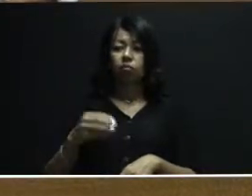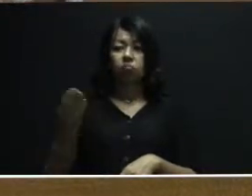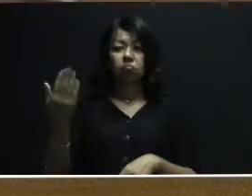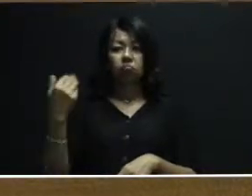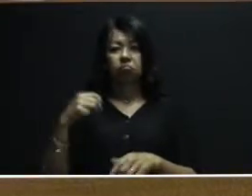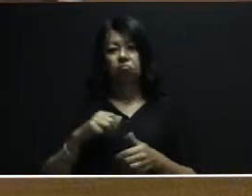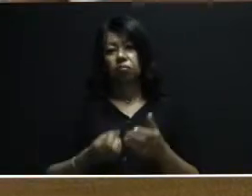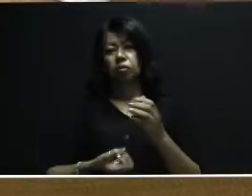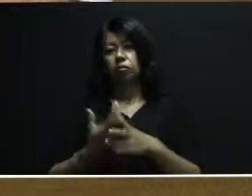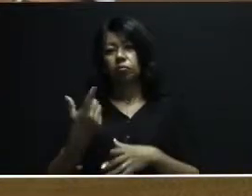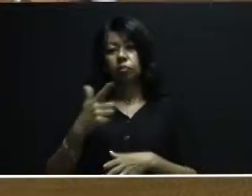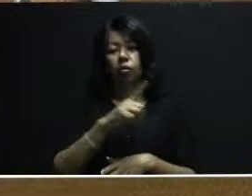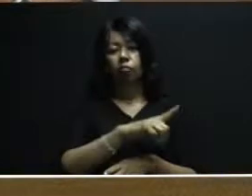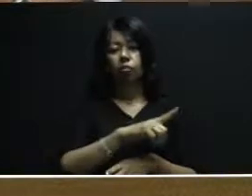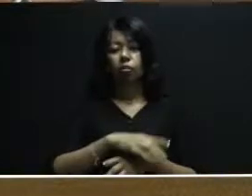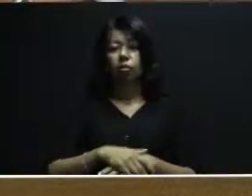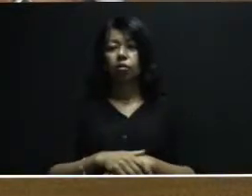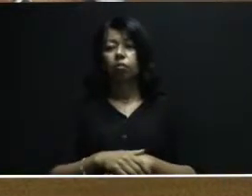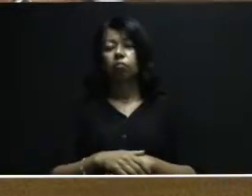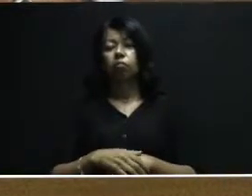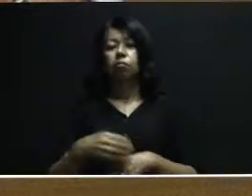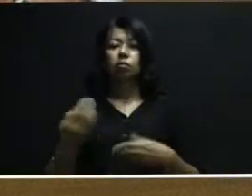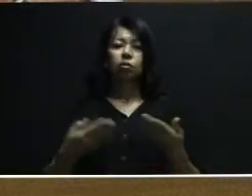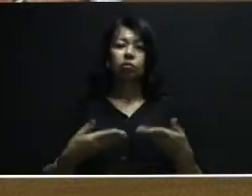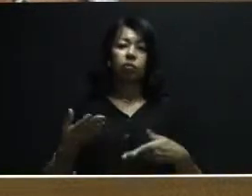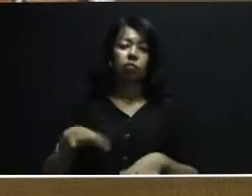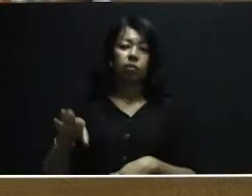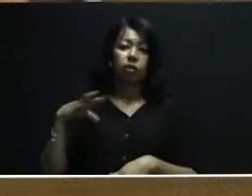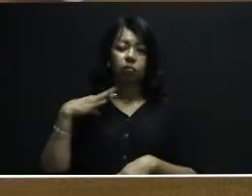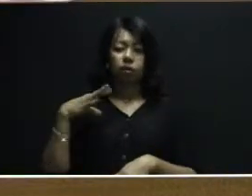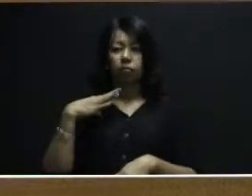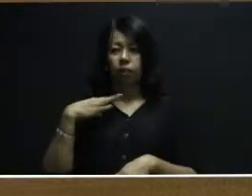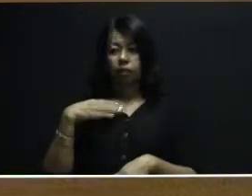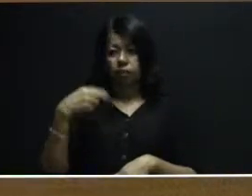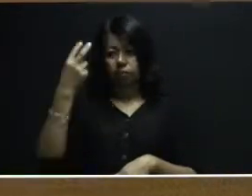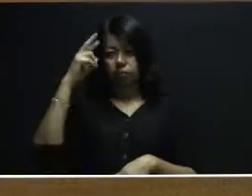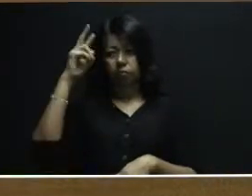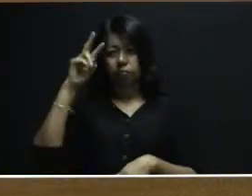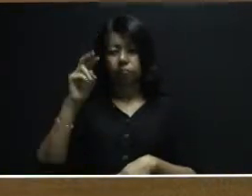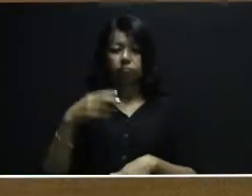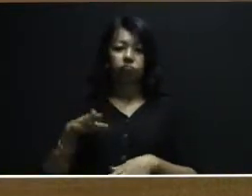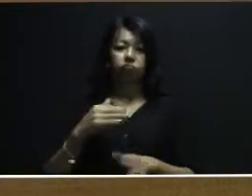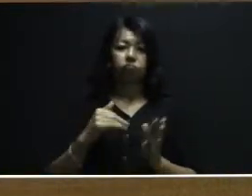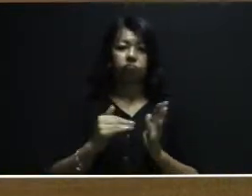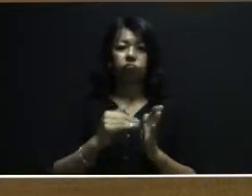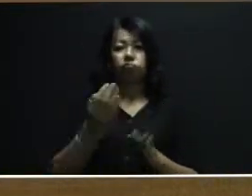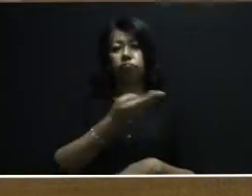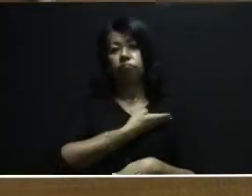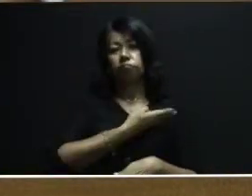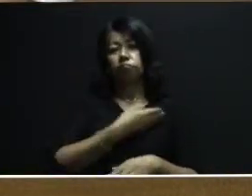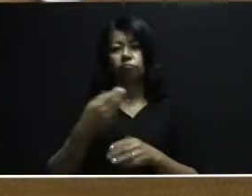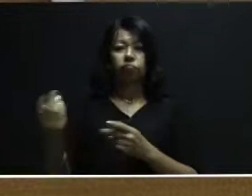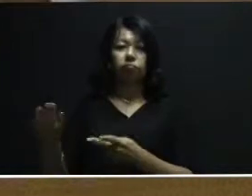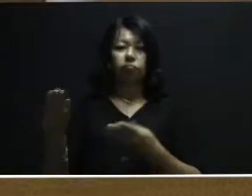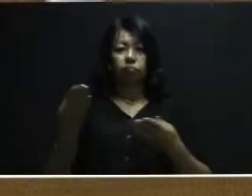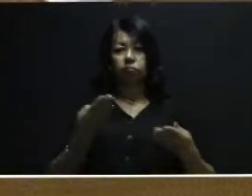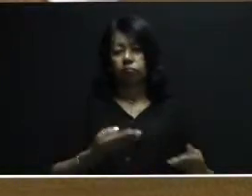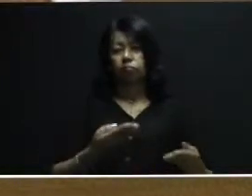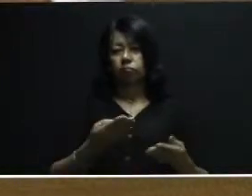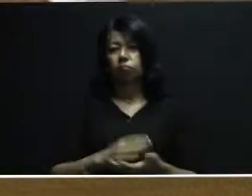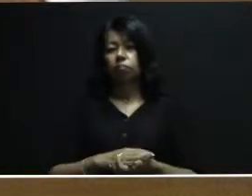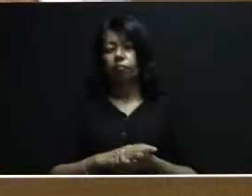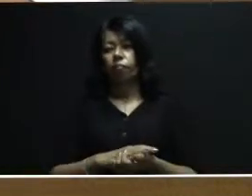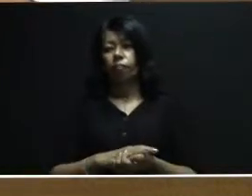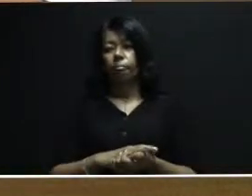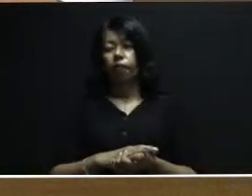Municipais, ao qual eu sou um dos fundadores. A minha história passa por todos os nossos amigos aqui presentes. E da Comissão